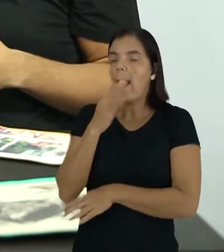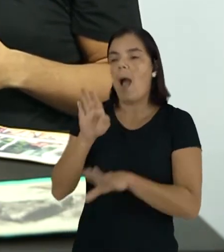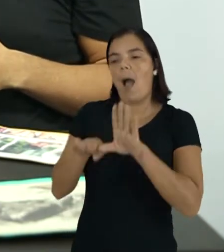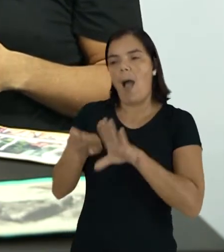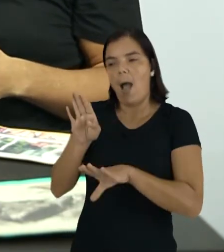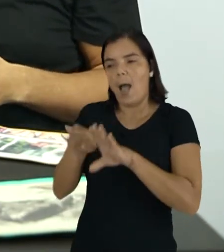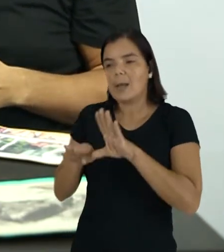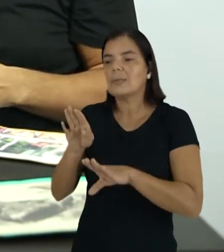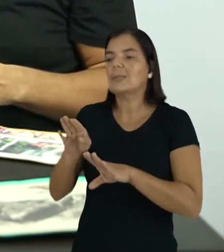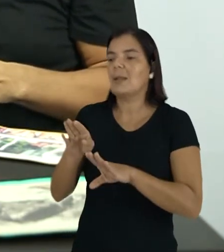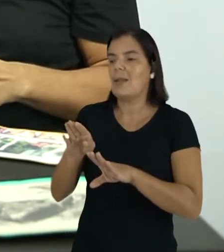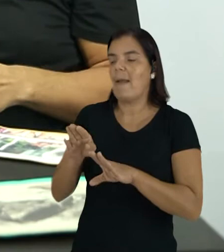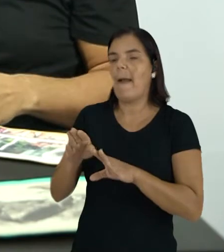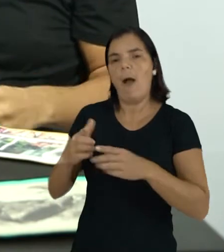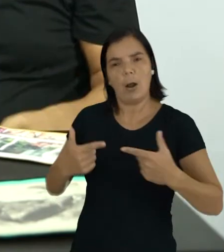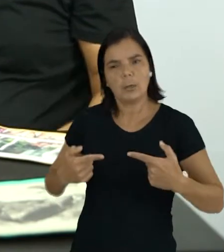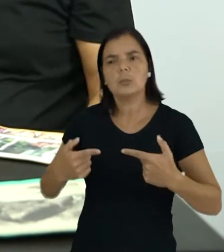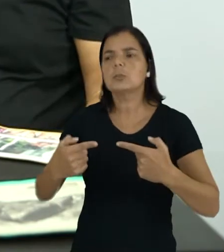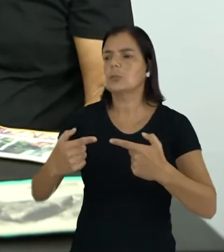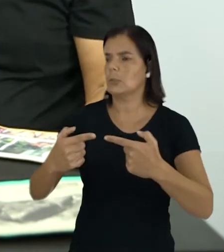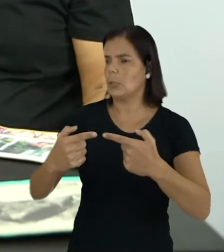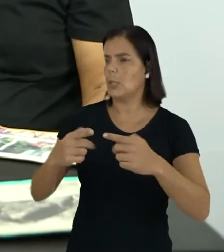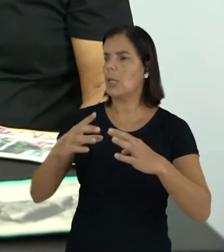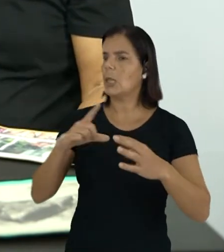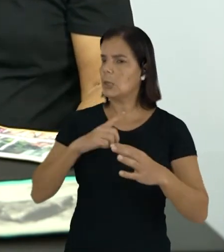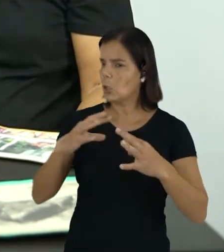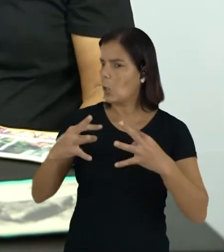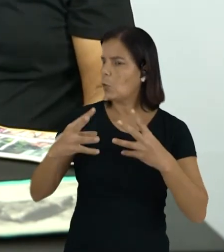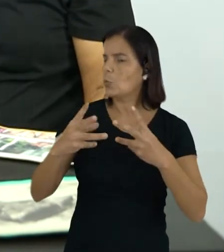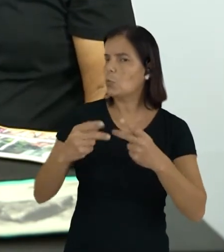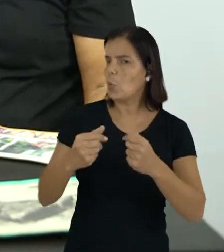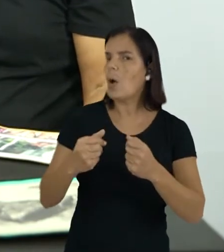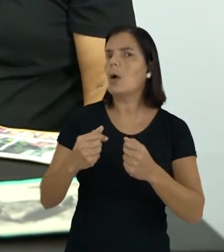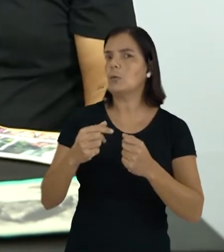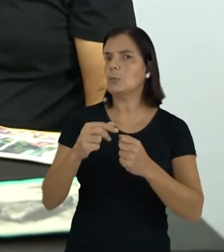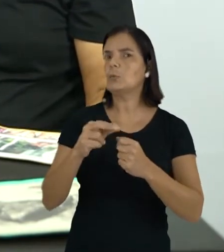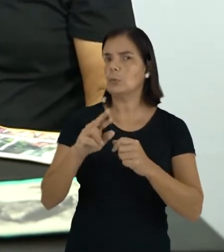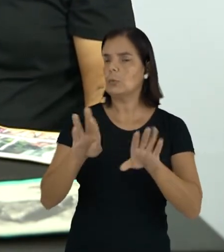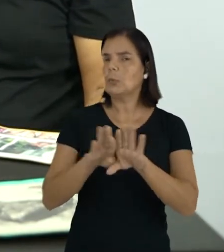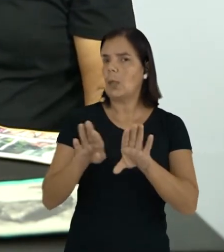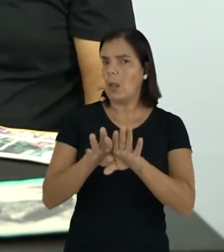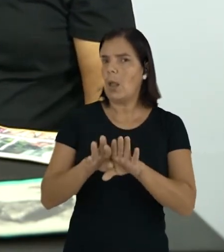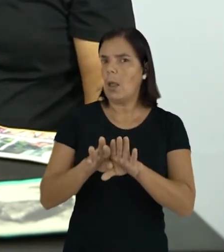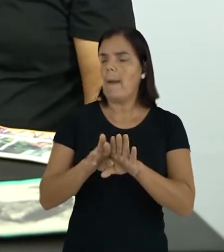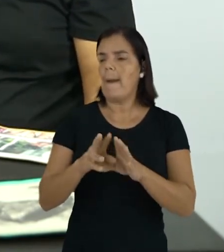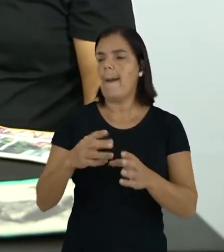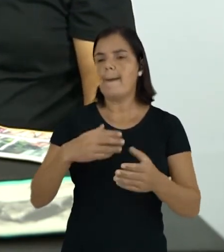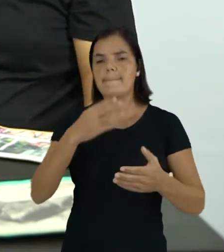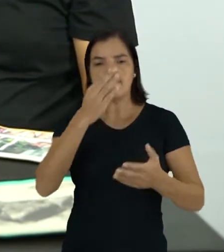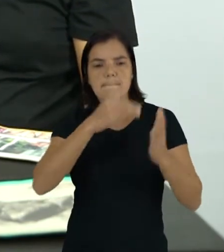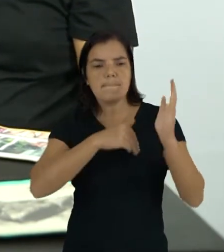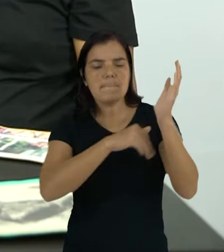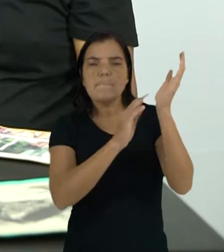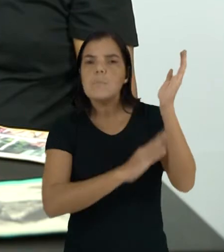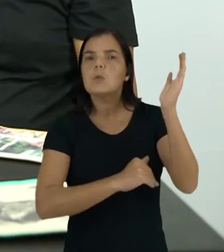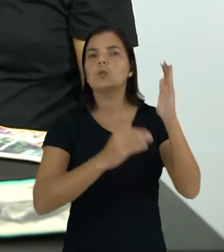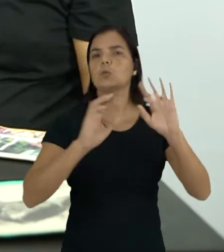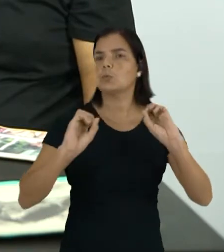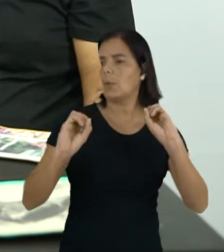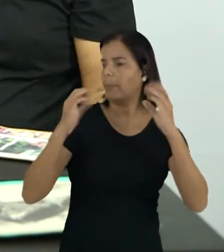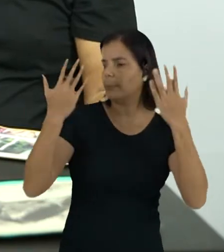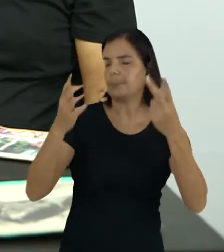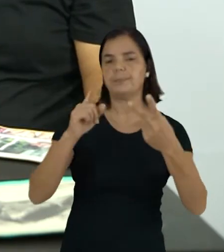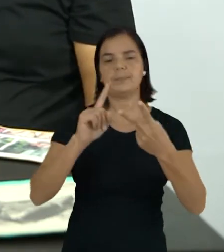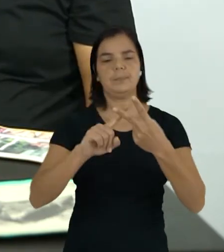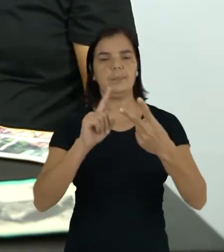vezes, definia guerra, né? Tinha todo um ritual, né? Aquela pintura, tinha a pintura da festa,